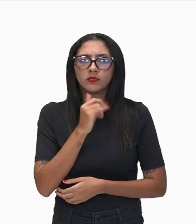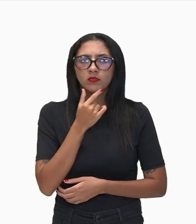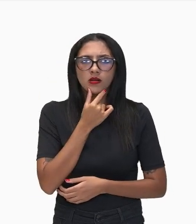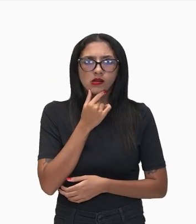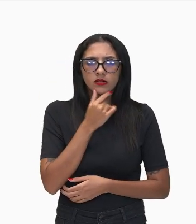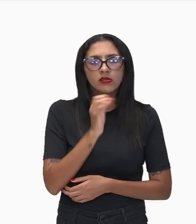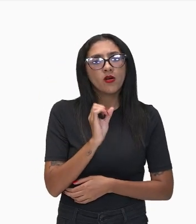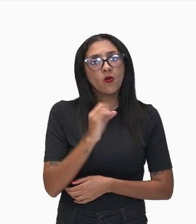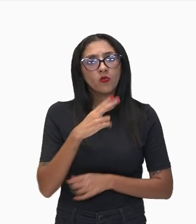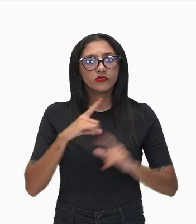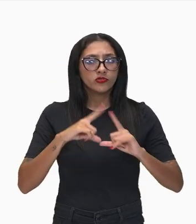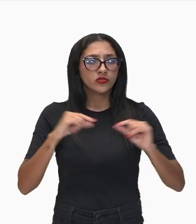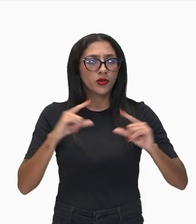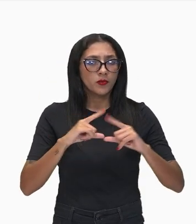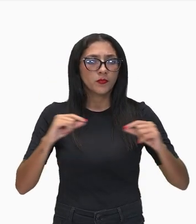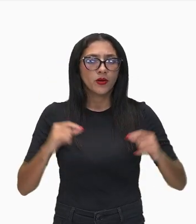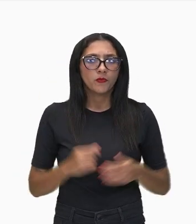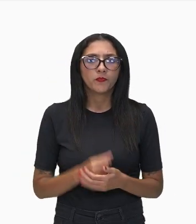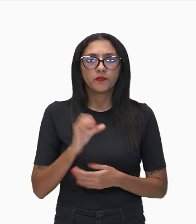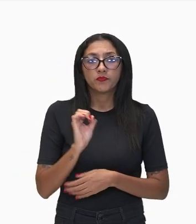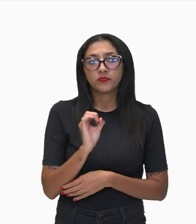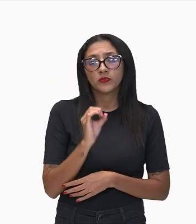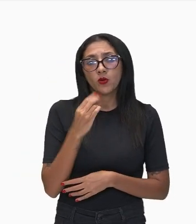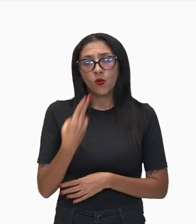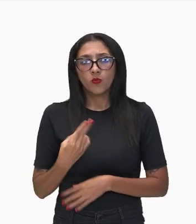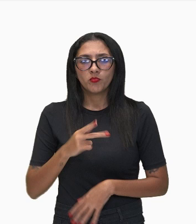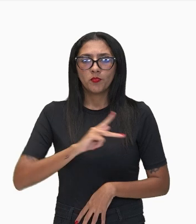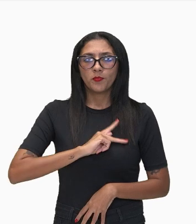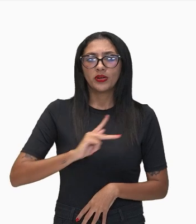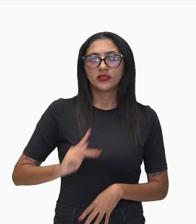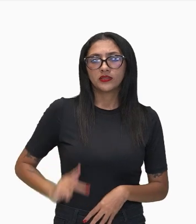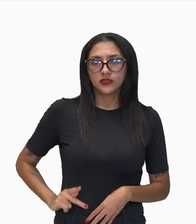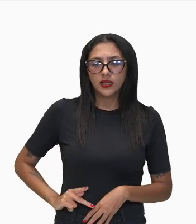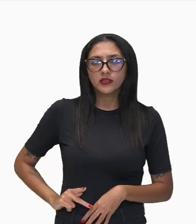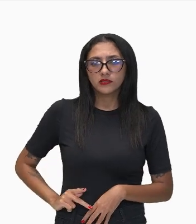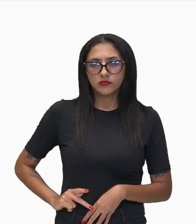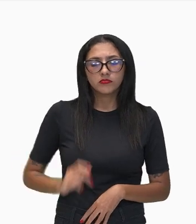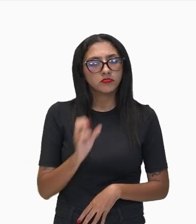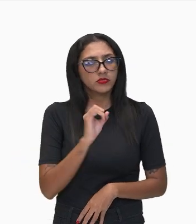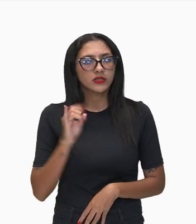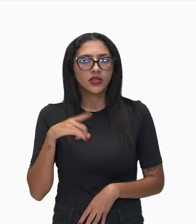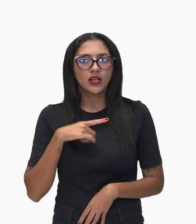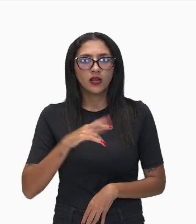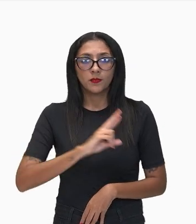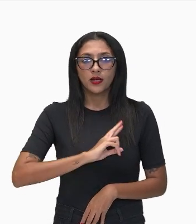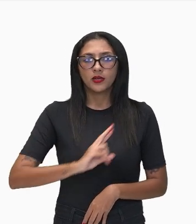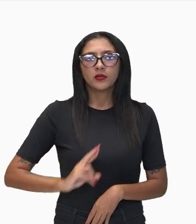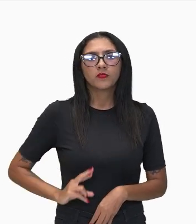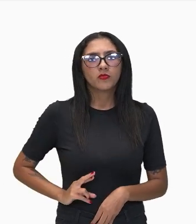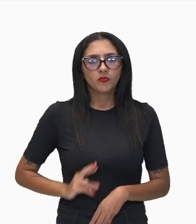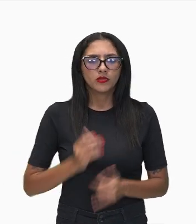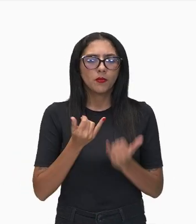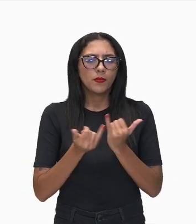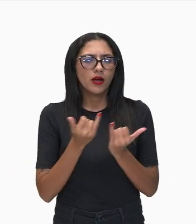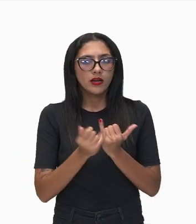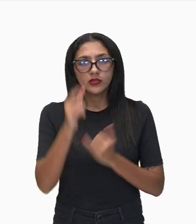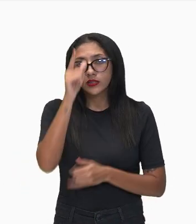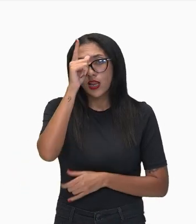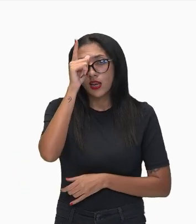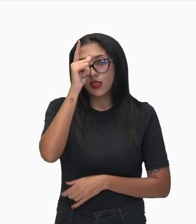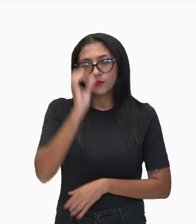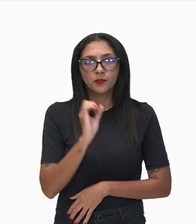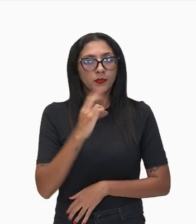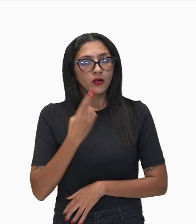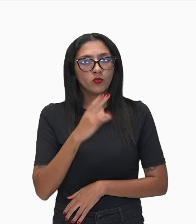ou pode ser um presidente, no caso de repúblicas parlamentares, como é o caso da Alemanha e da Itália. Então, o chefe